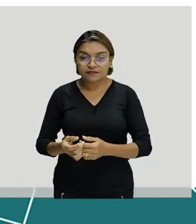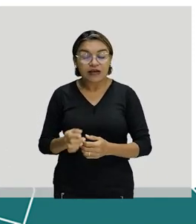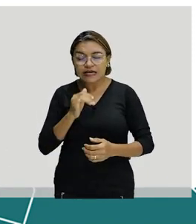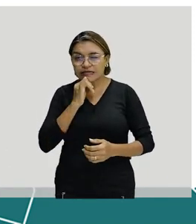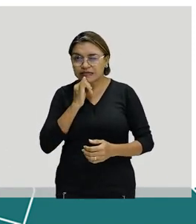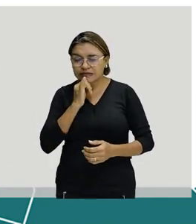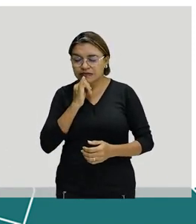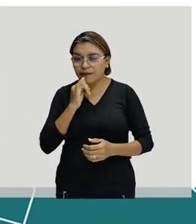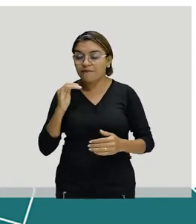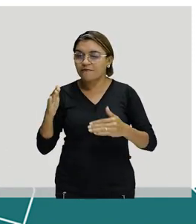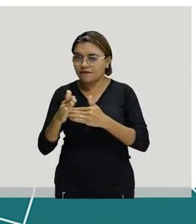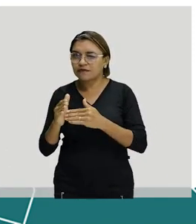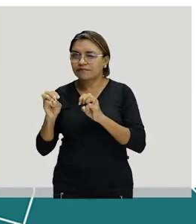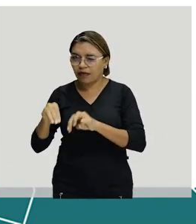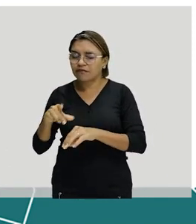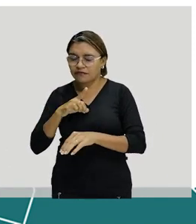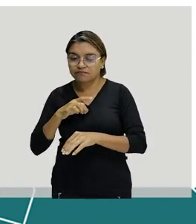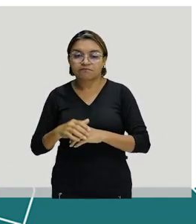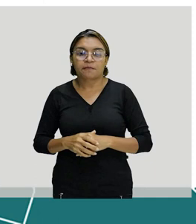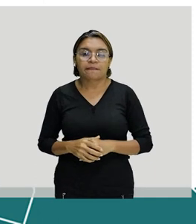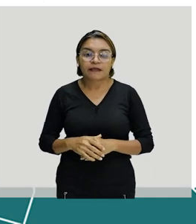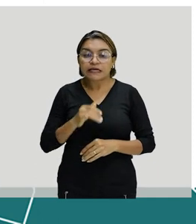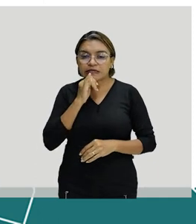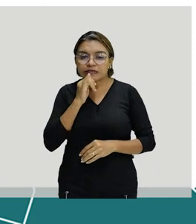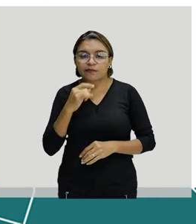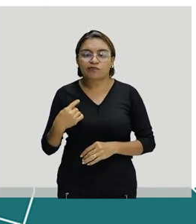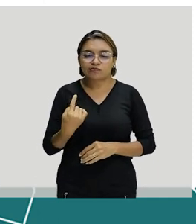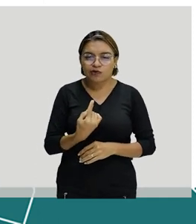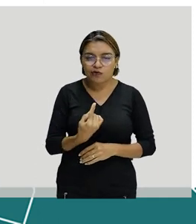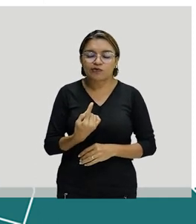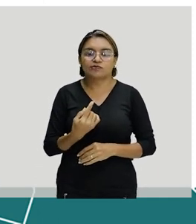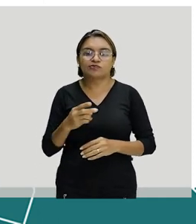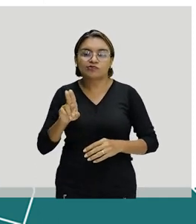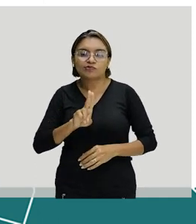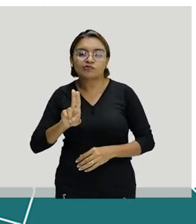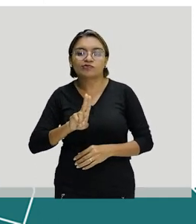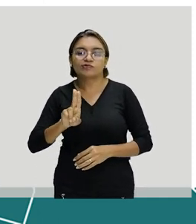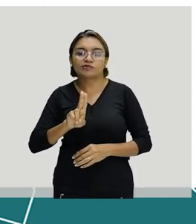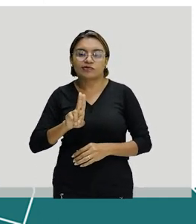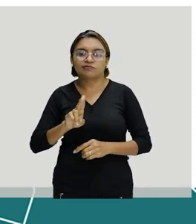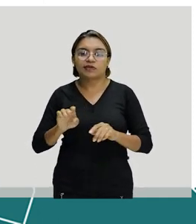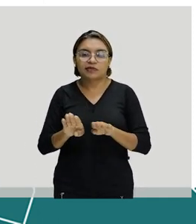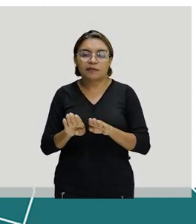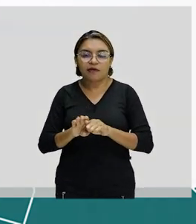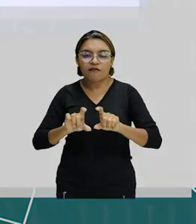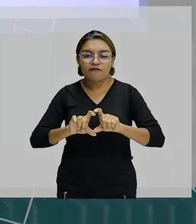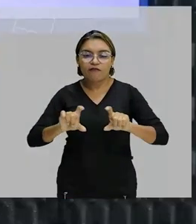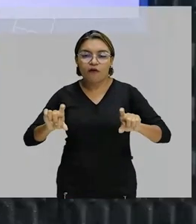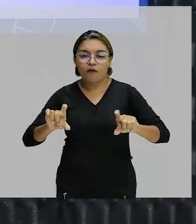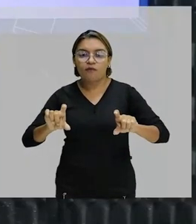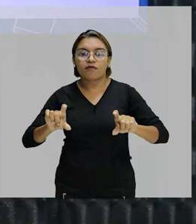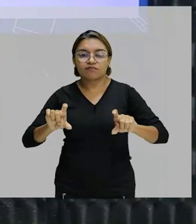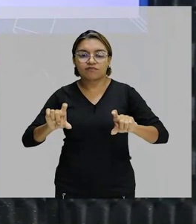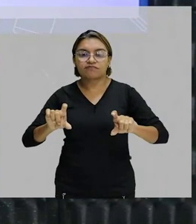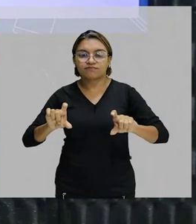nós vamos ver um pouquinho de história um pouquinho da história do Fantástico matemático alemão o gaus nós vamos também né ver a